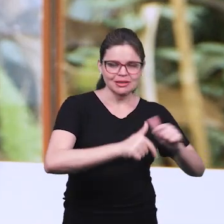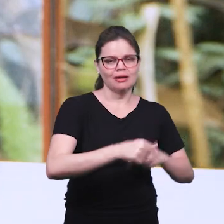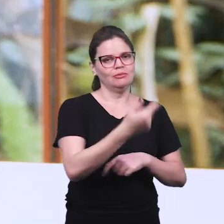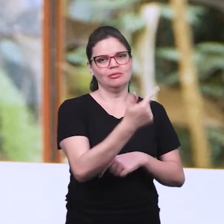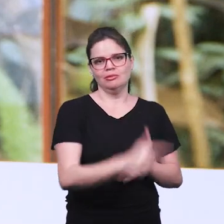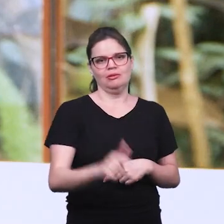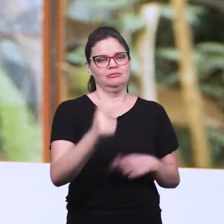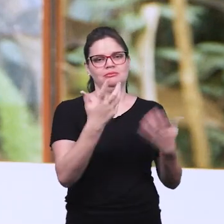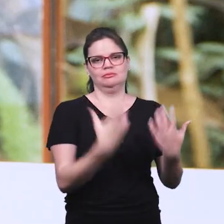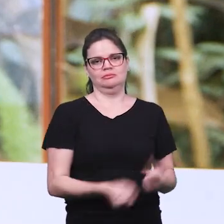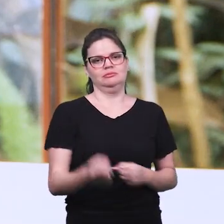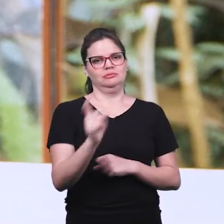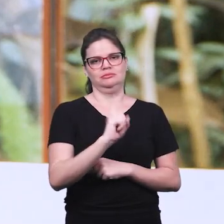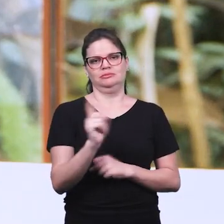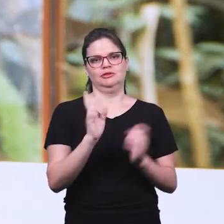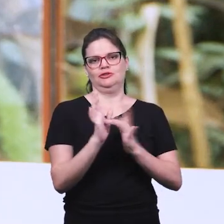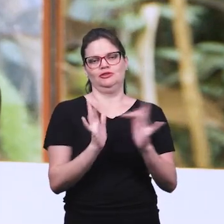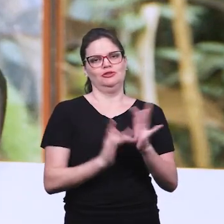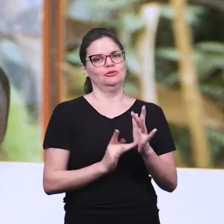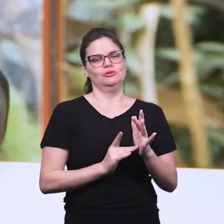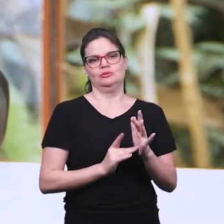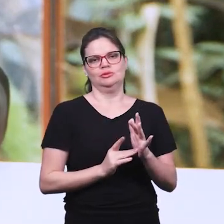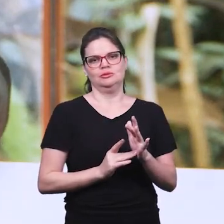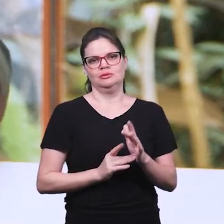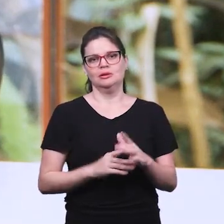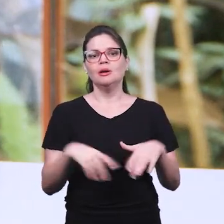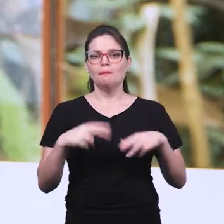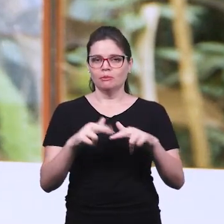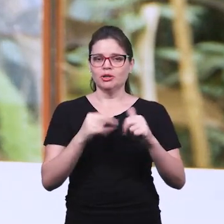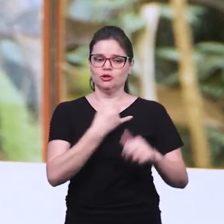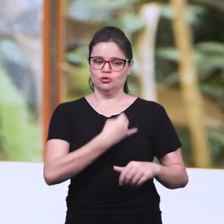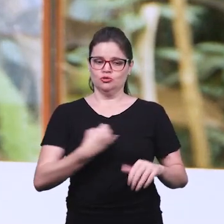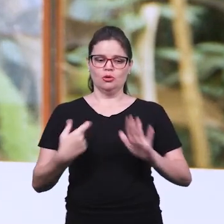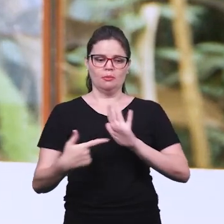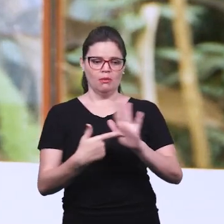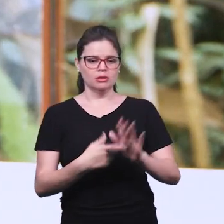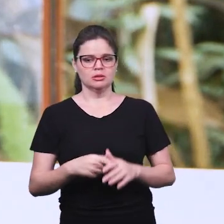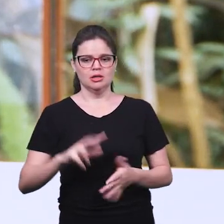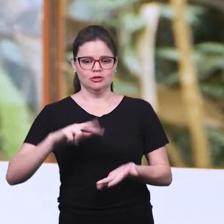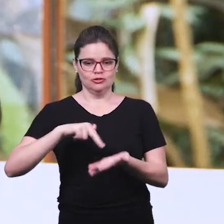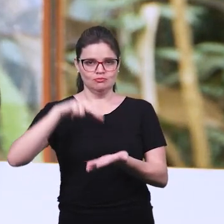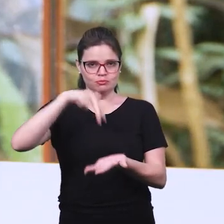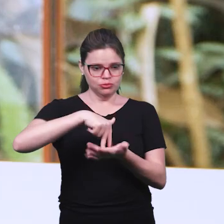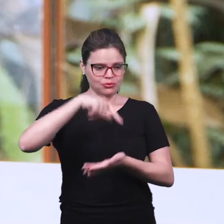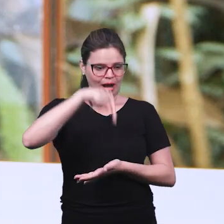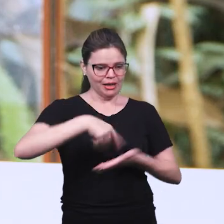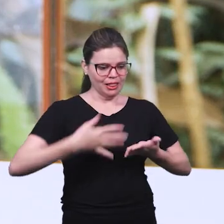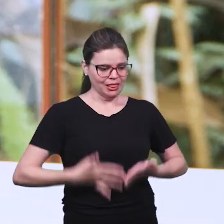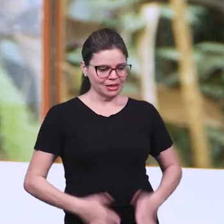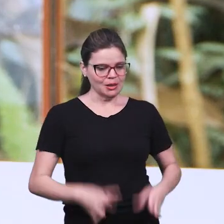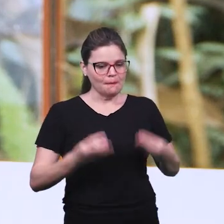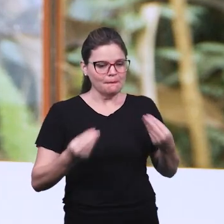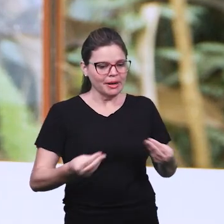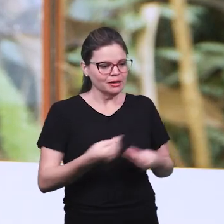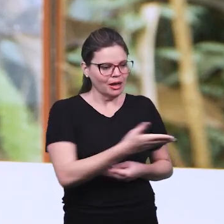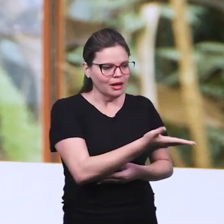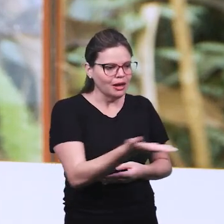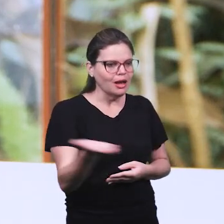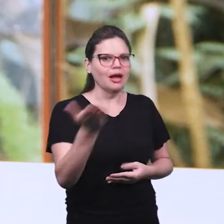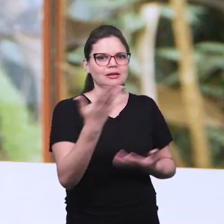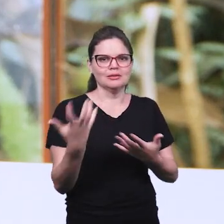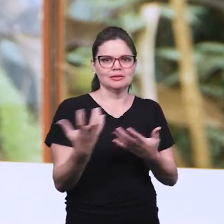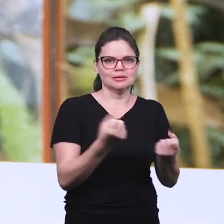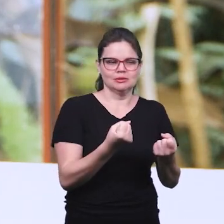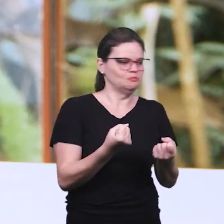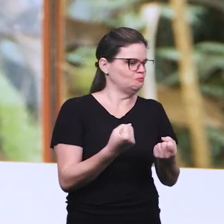não recebeu o Senhor Jesus. Veio para o que era o seu, mas os seus não o receberam. Mas a todos quanto receberam,